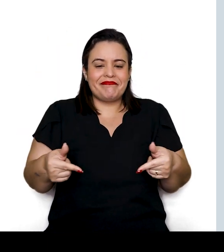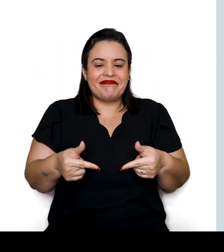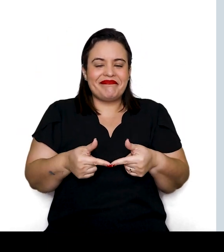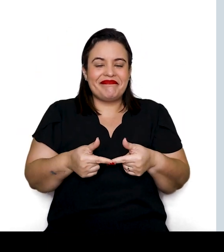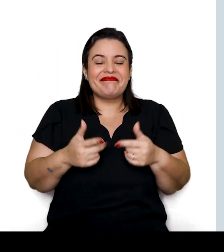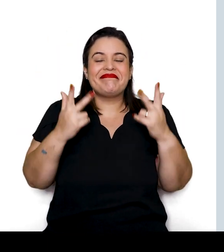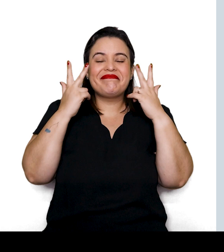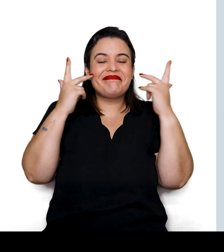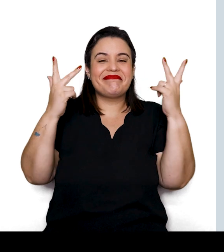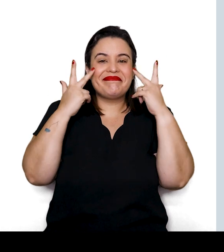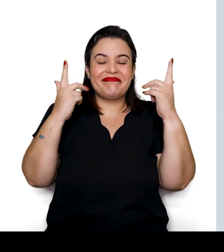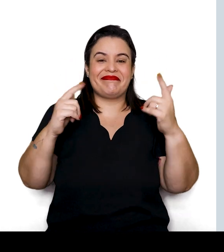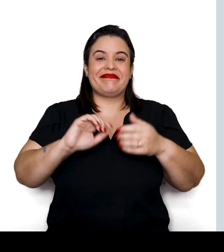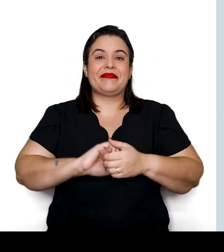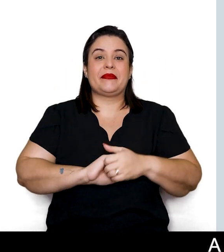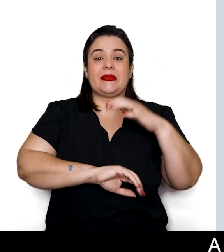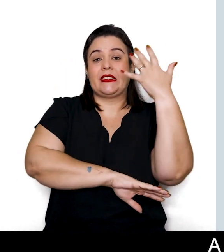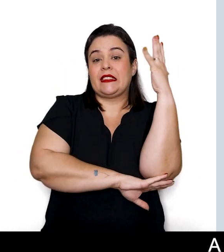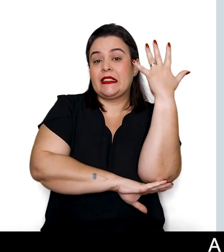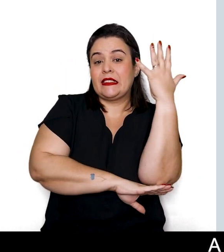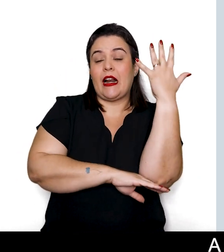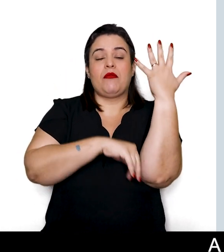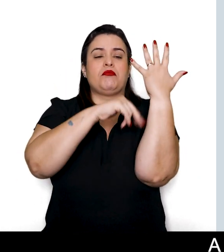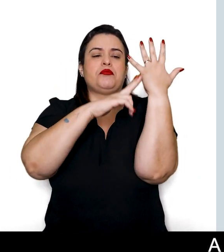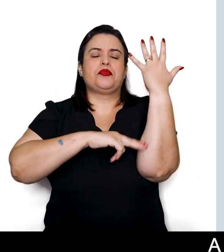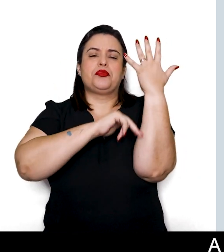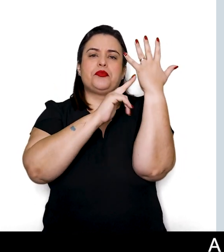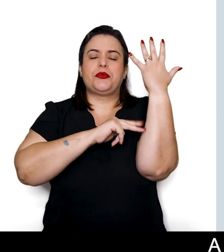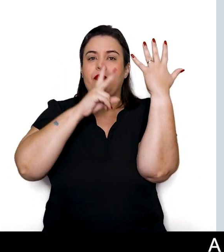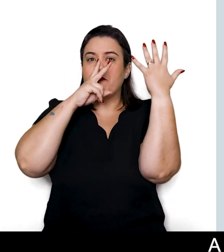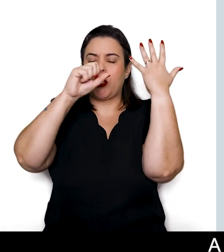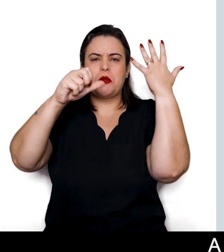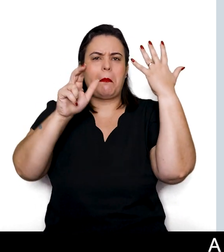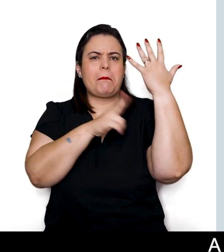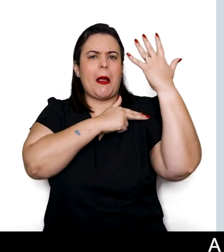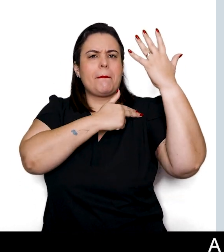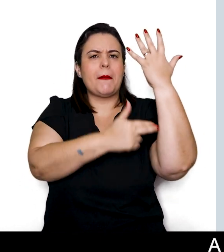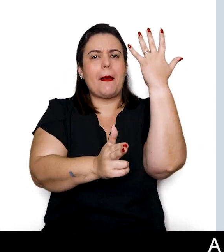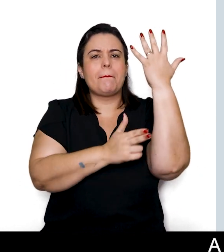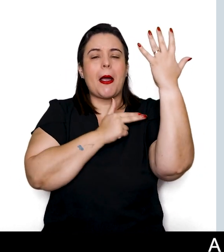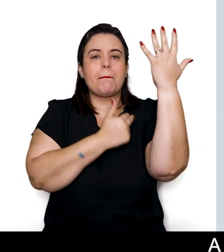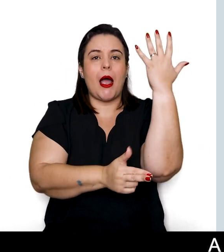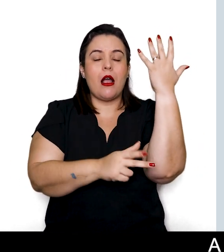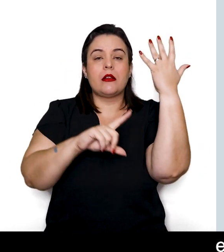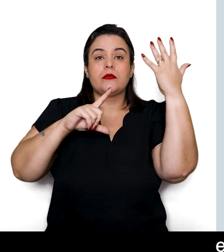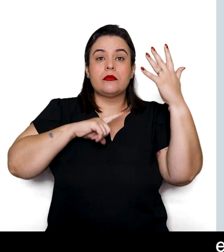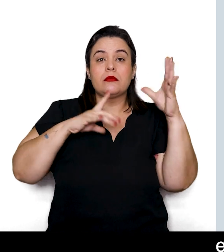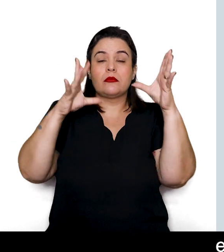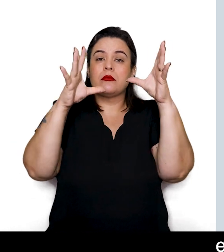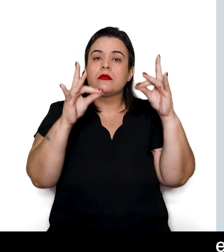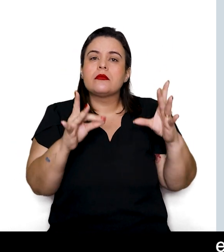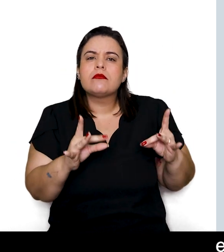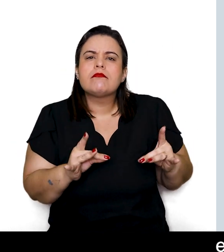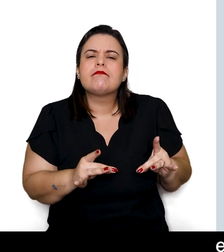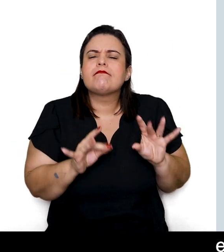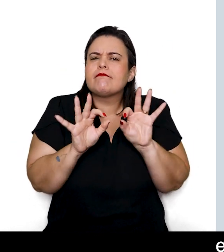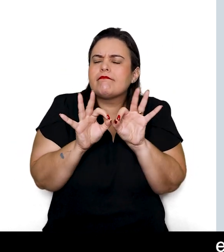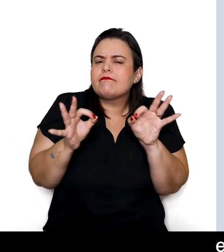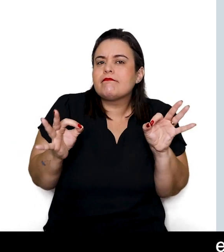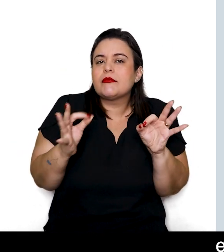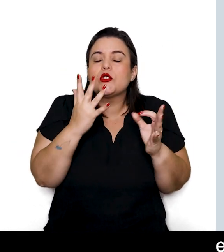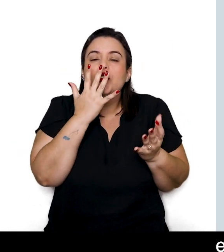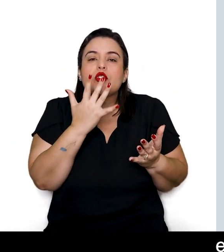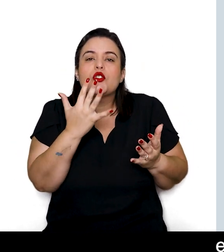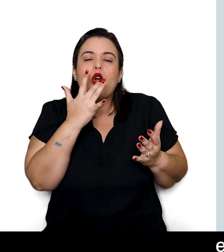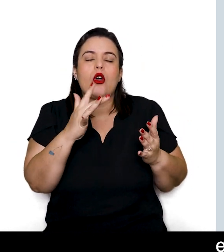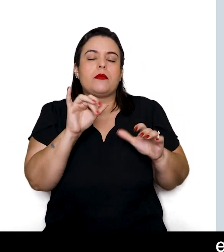natural sobre a paisagem ao fundo. A árvore, pintada em tons fortes e pinceladas soltas, enquadra detalhes